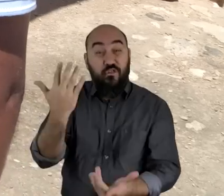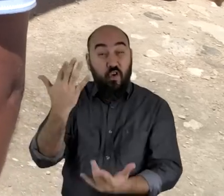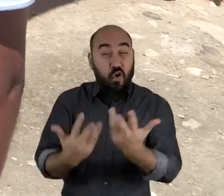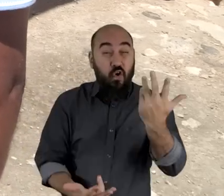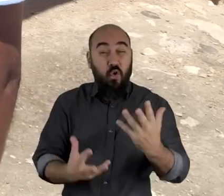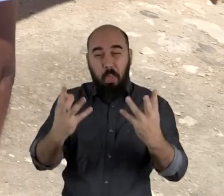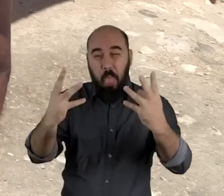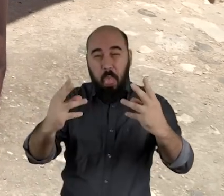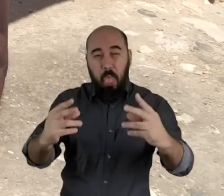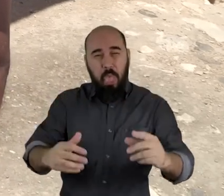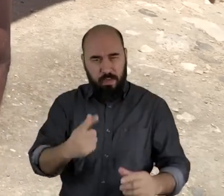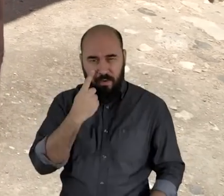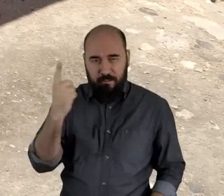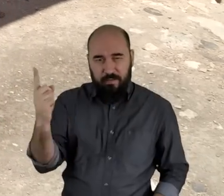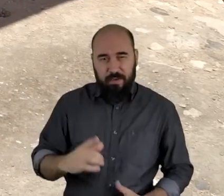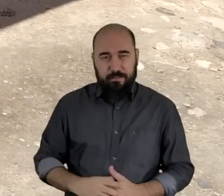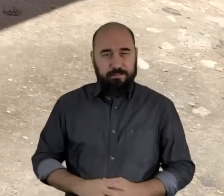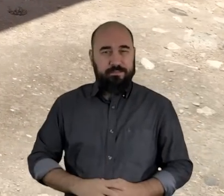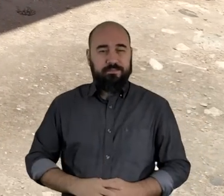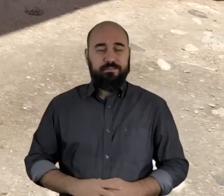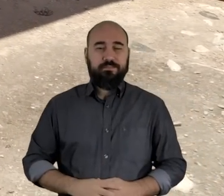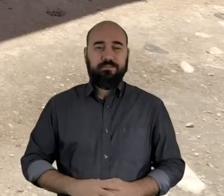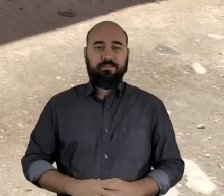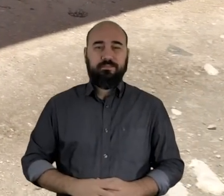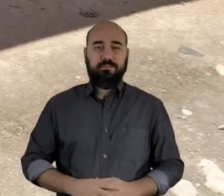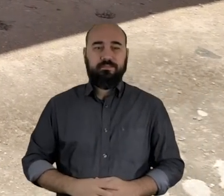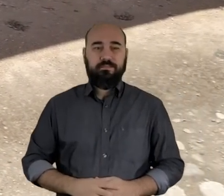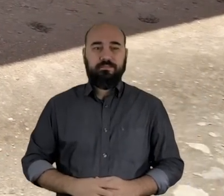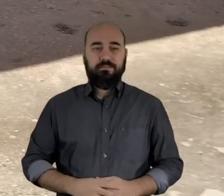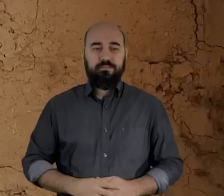dentro, mostrando que o templo foi queimado também? Vamos entrar lá?